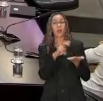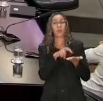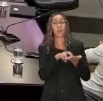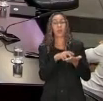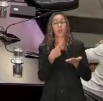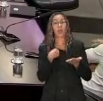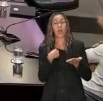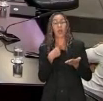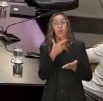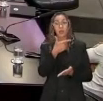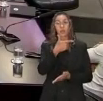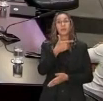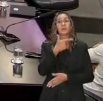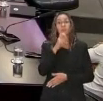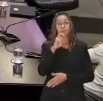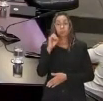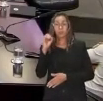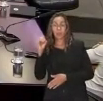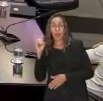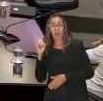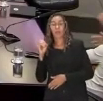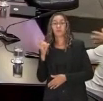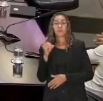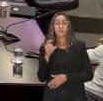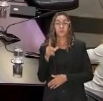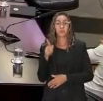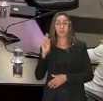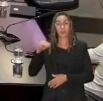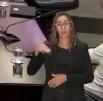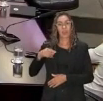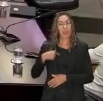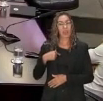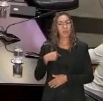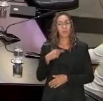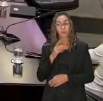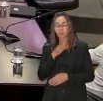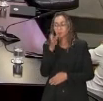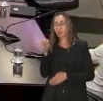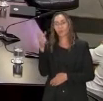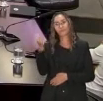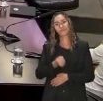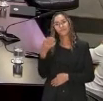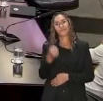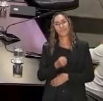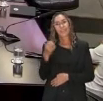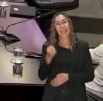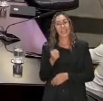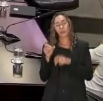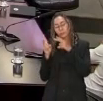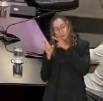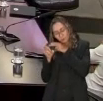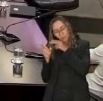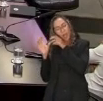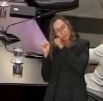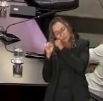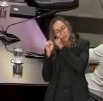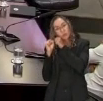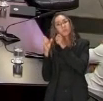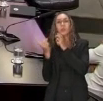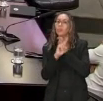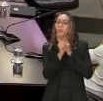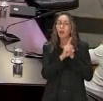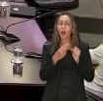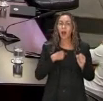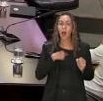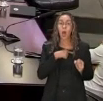poucos quilômetros, eu já vou direto para o curral, eu nem dormi, eu durmo. Eu tenho pasto para roçar, eu tenho silagem para